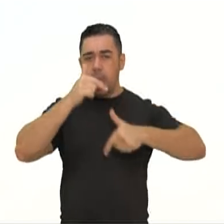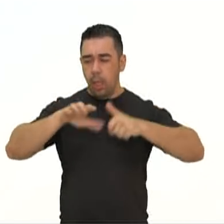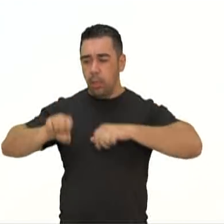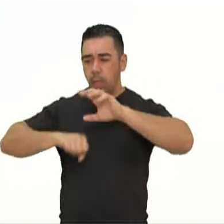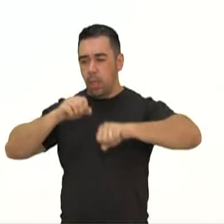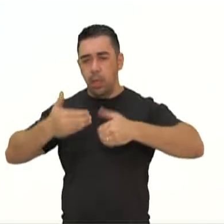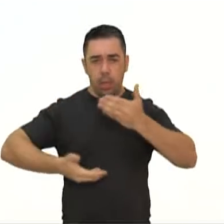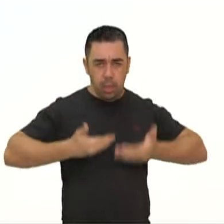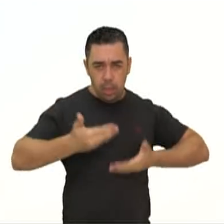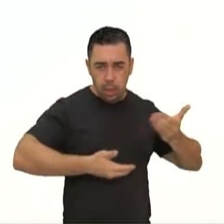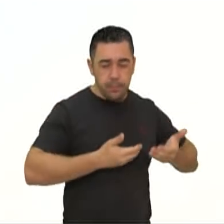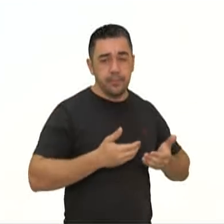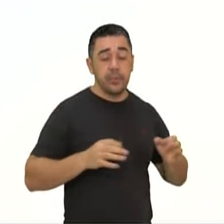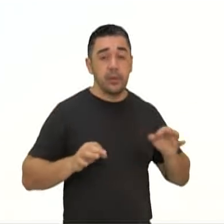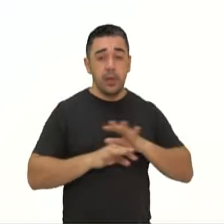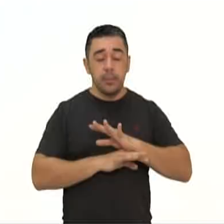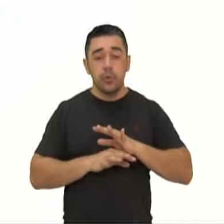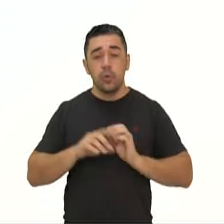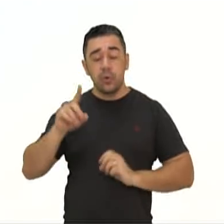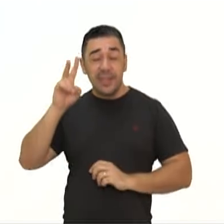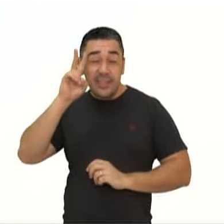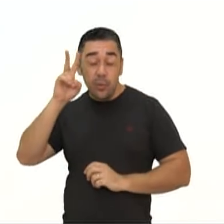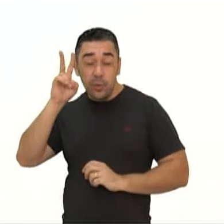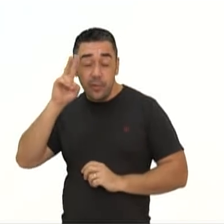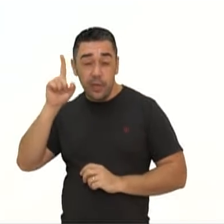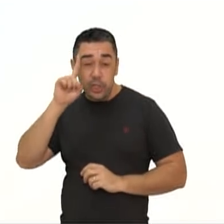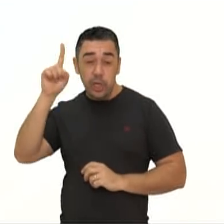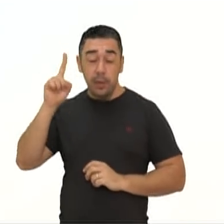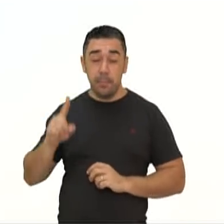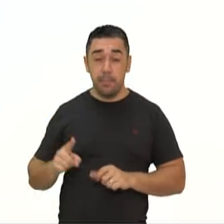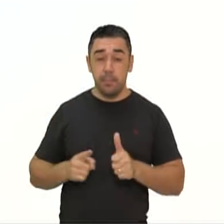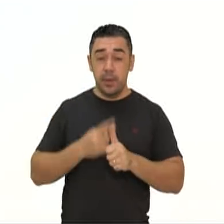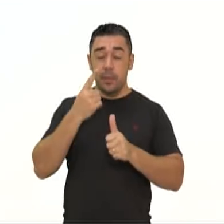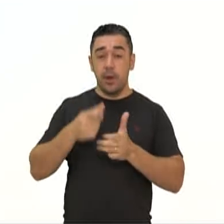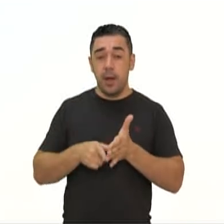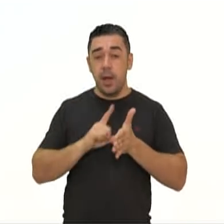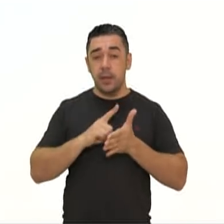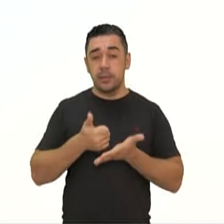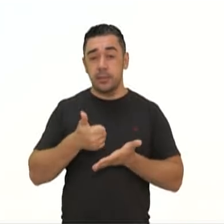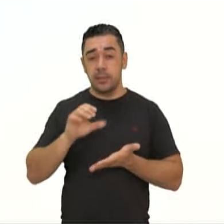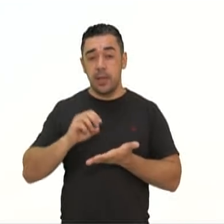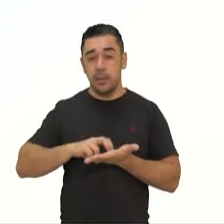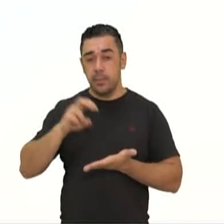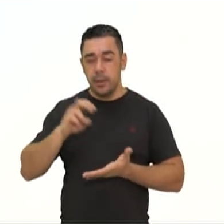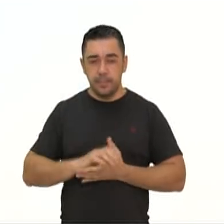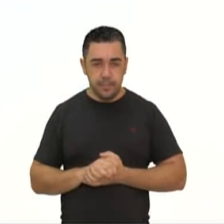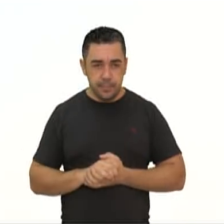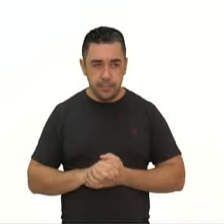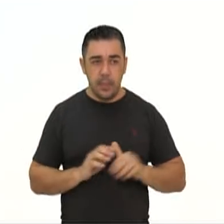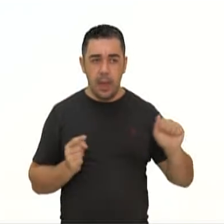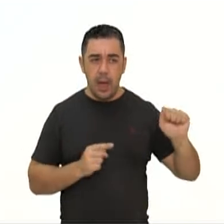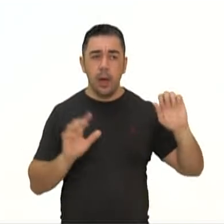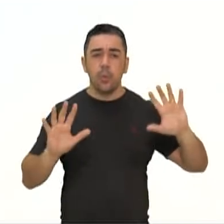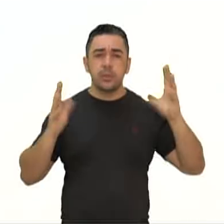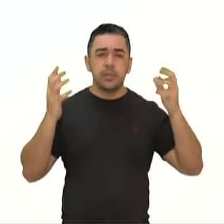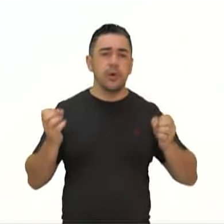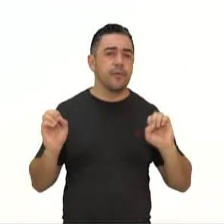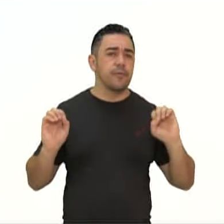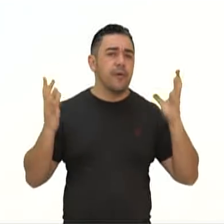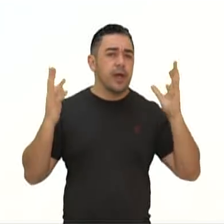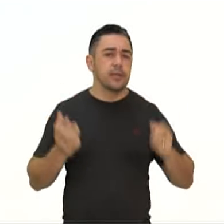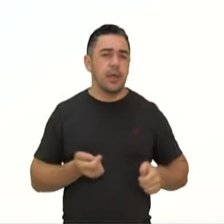na segunda-feira, 1º, antes das 10 horas. Responda. O que ocorreu na festa de Réveillon? Letra